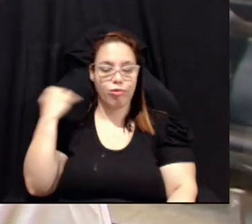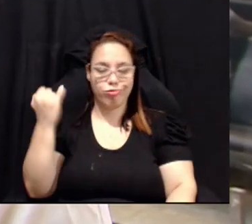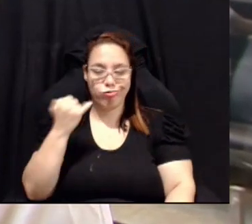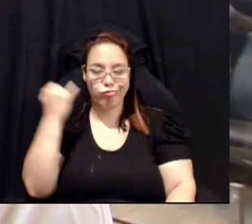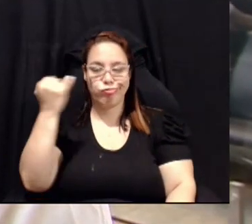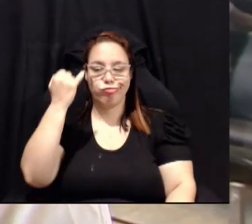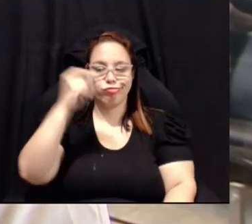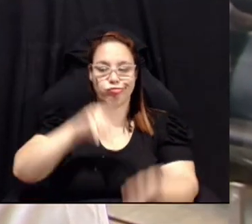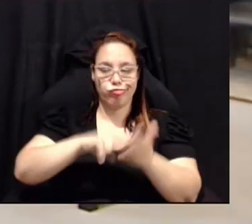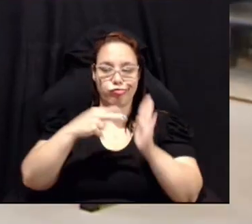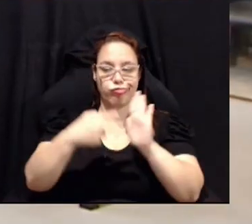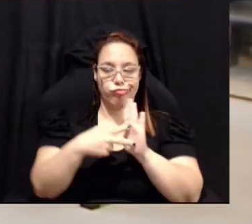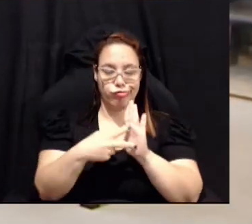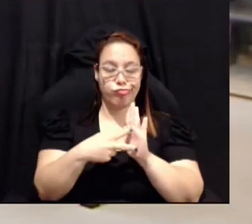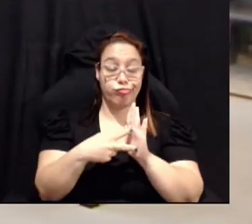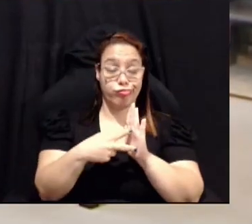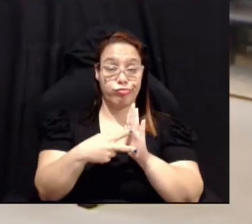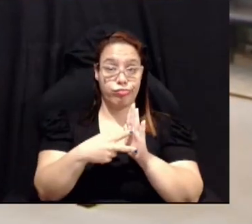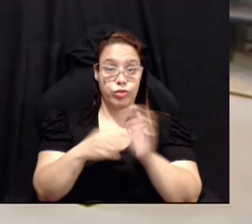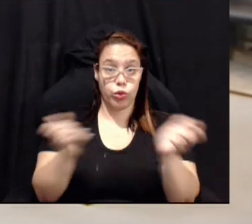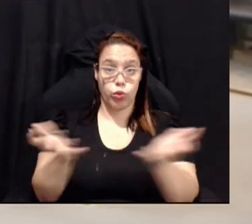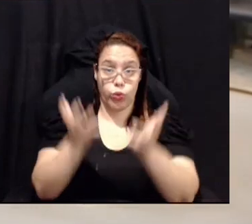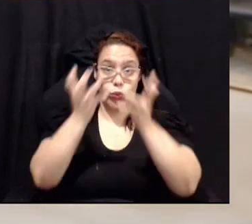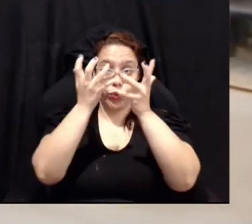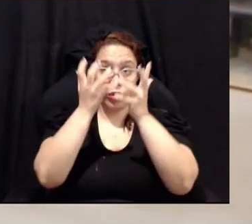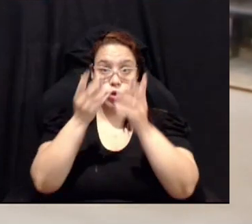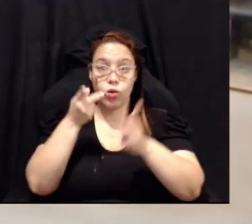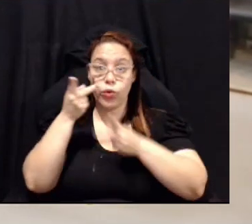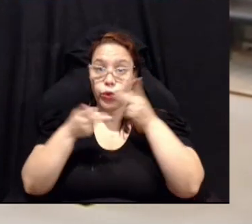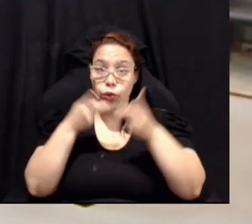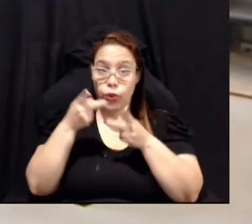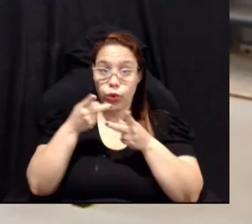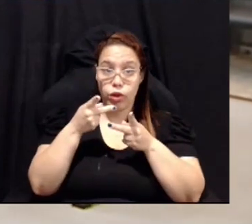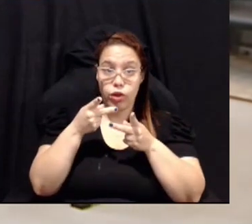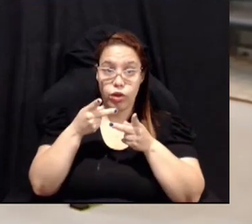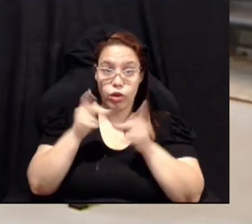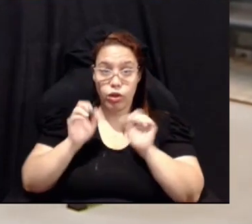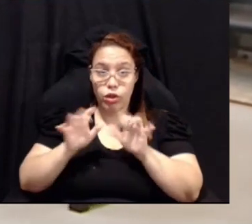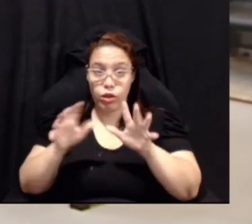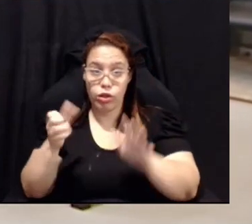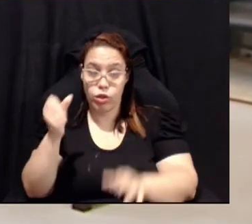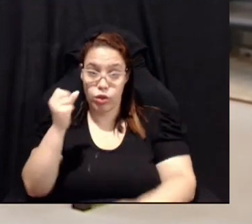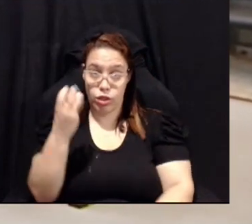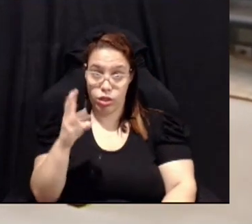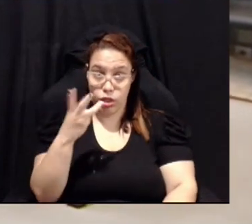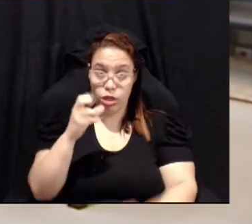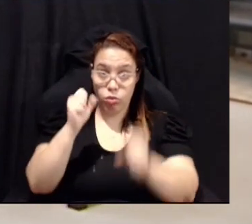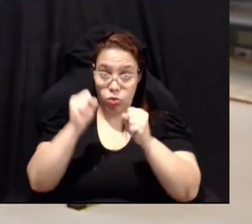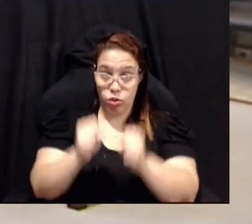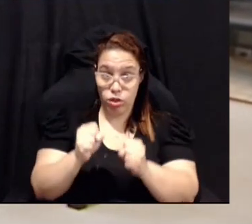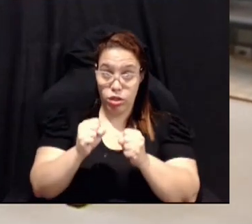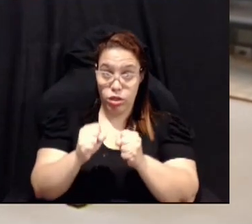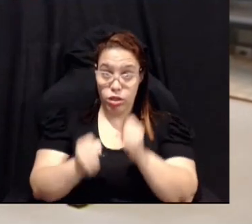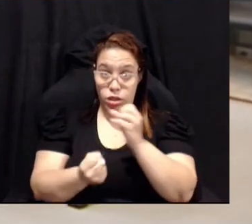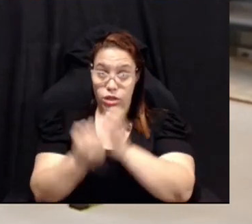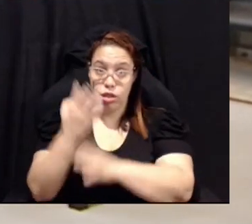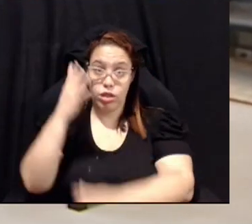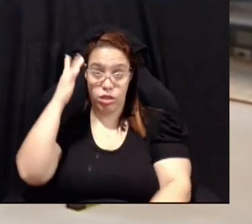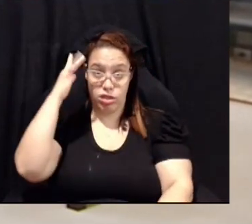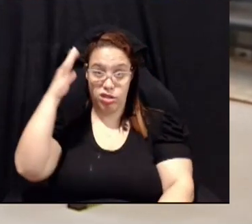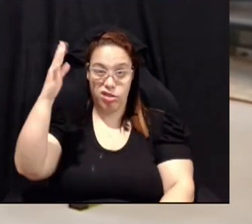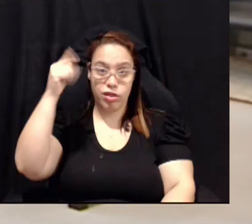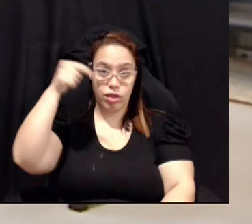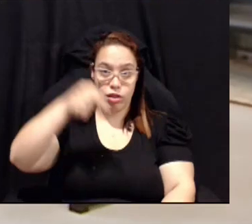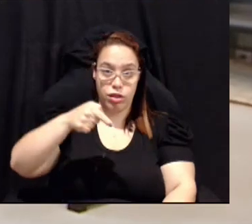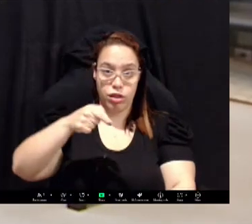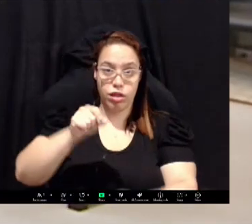acaba trazendo oxigênio para a cidade. A gente falou um pouquinho recentemente sobre os 3 poderes. E aí surgiu a ideia de vir e fazer essa